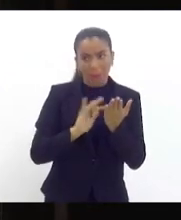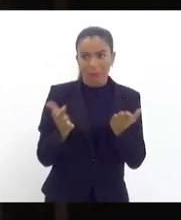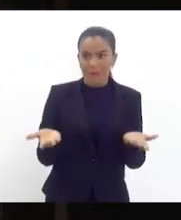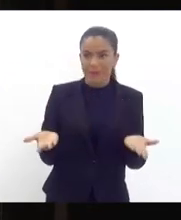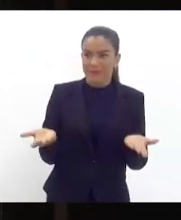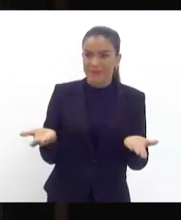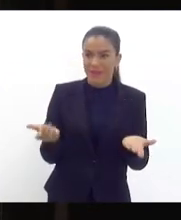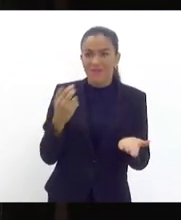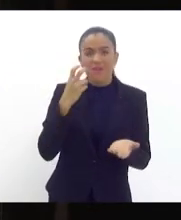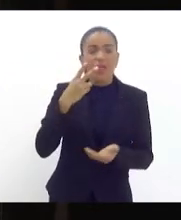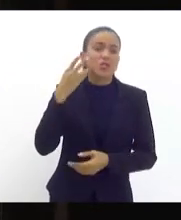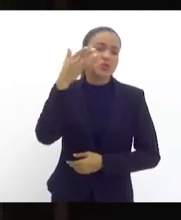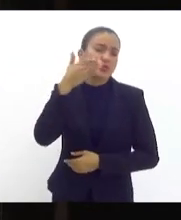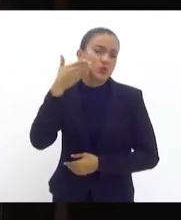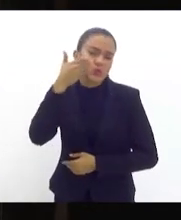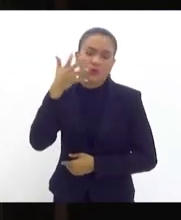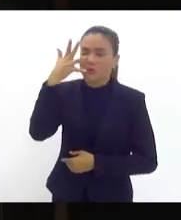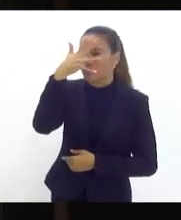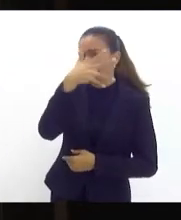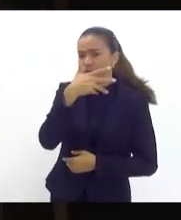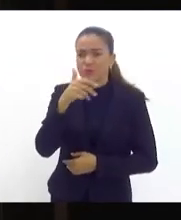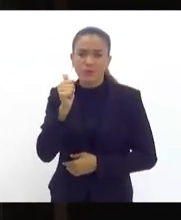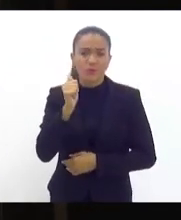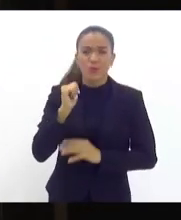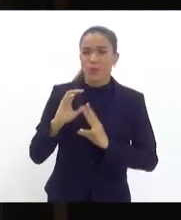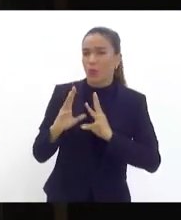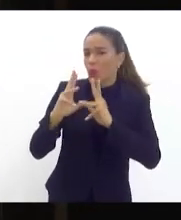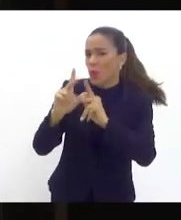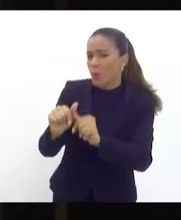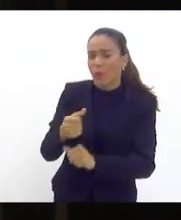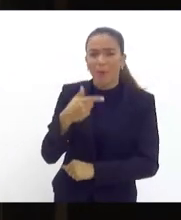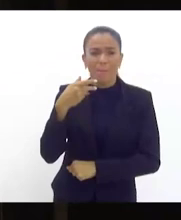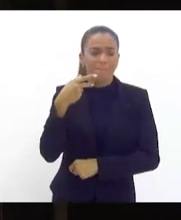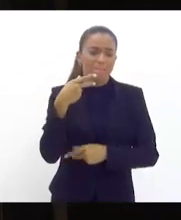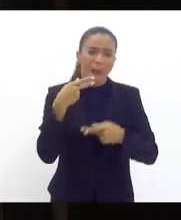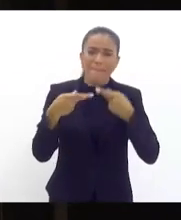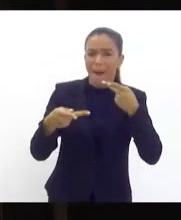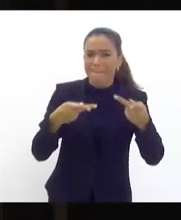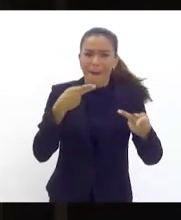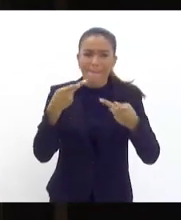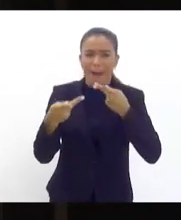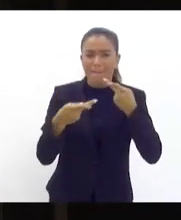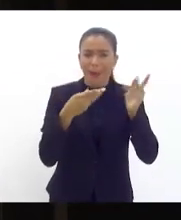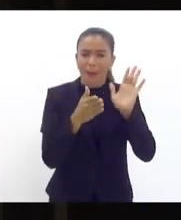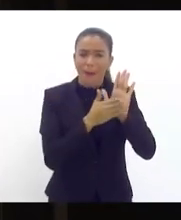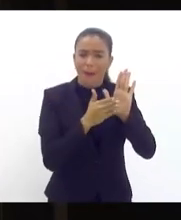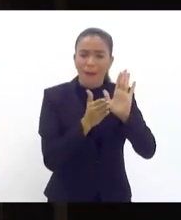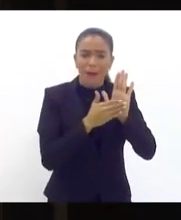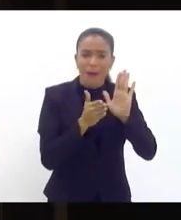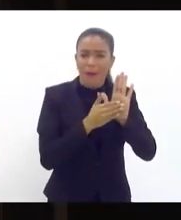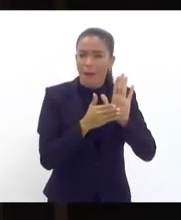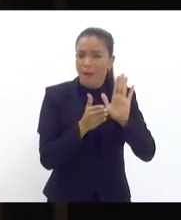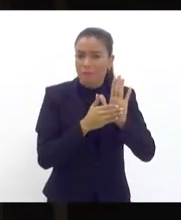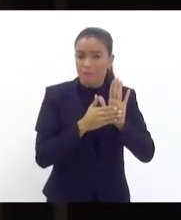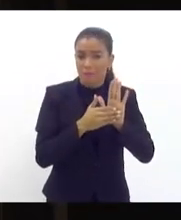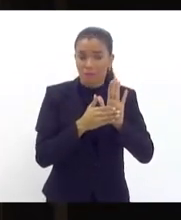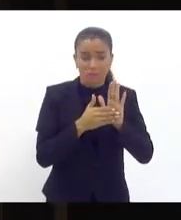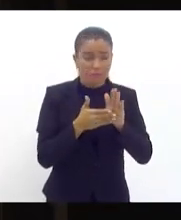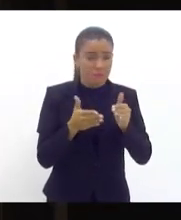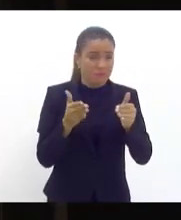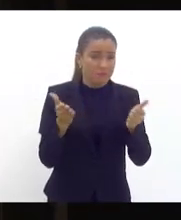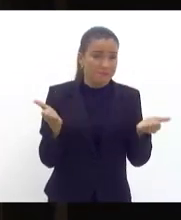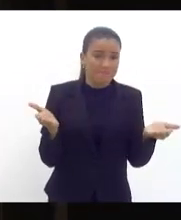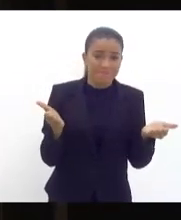um discurso bonitinho todo mundo falando e todo mundo com os seus projetos de teto